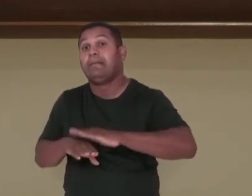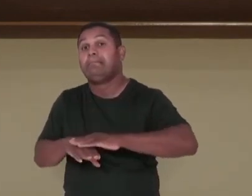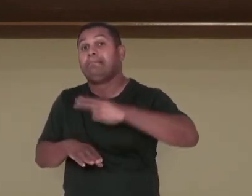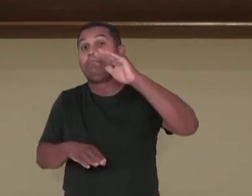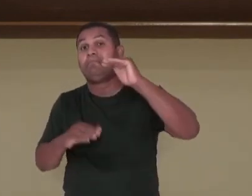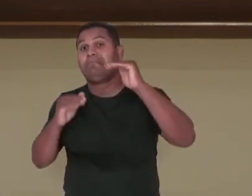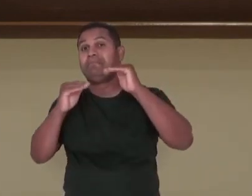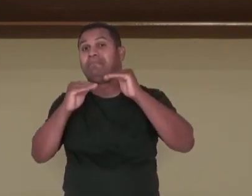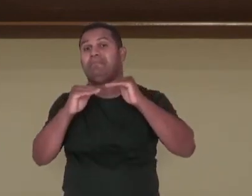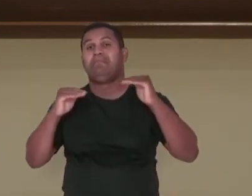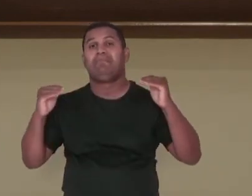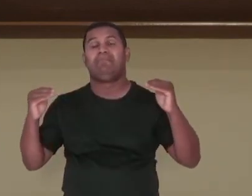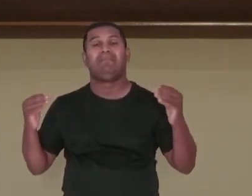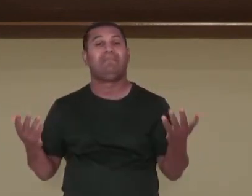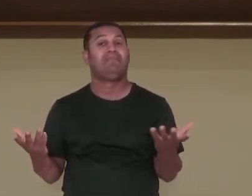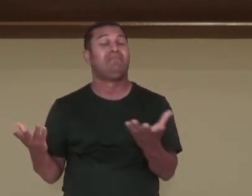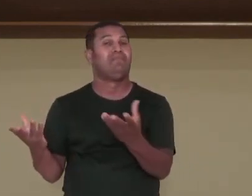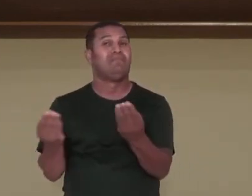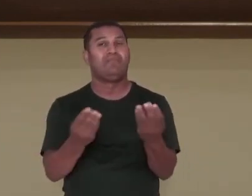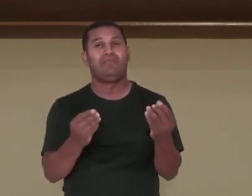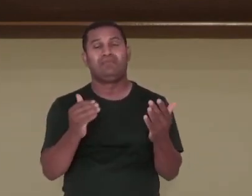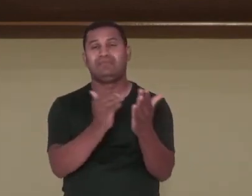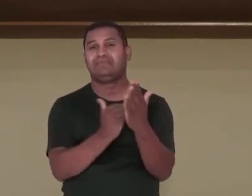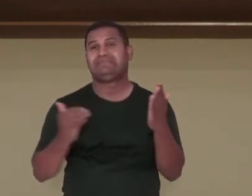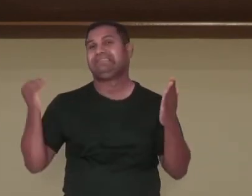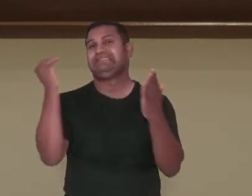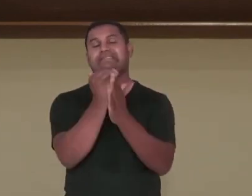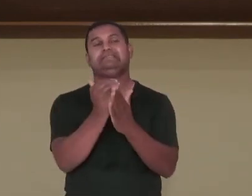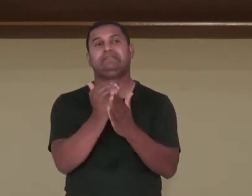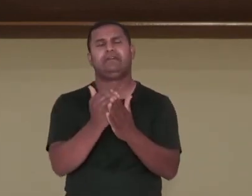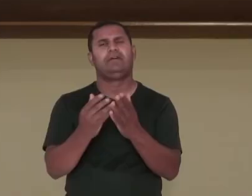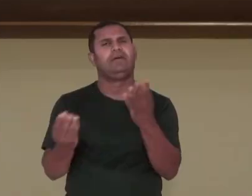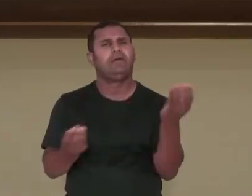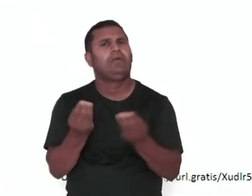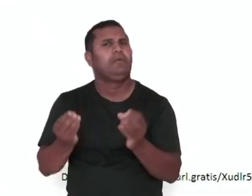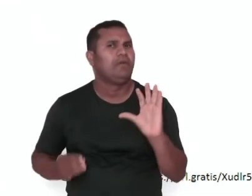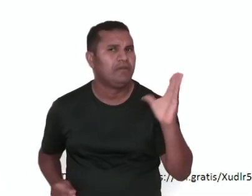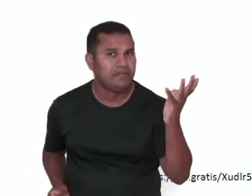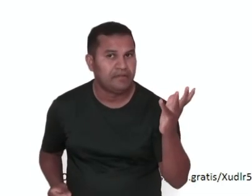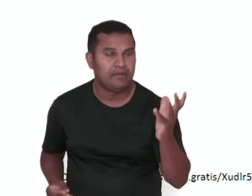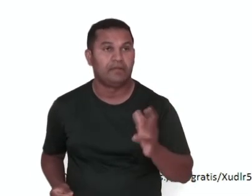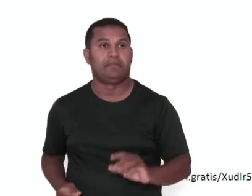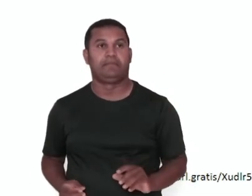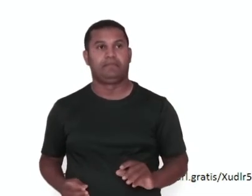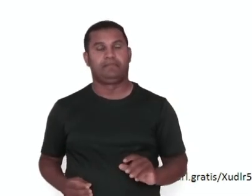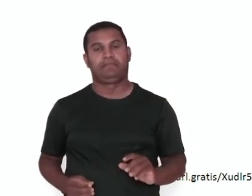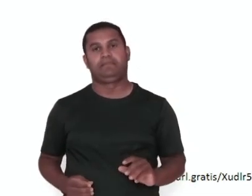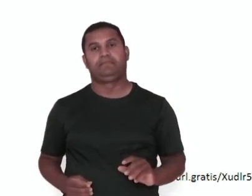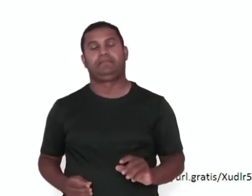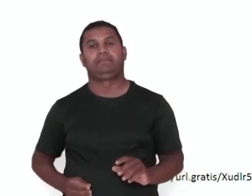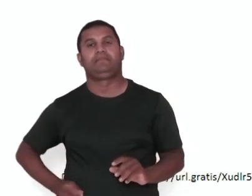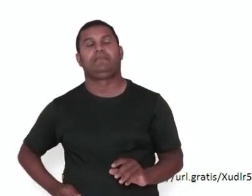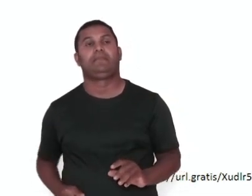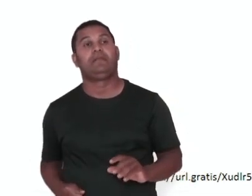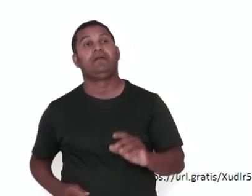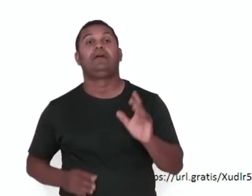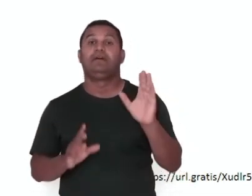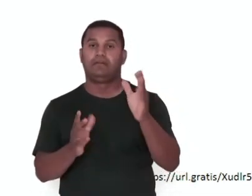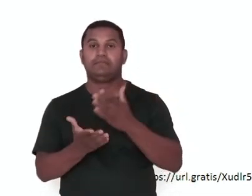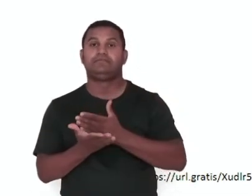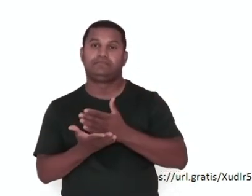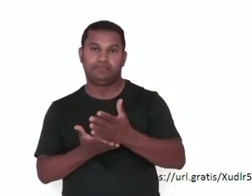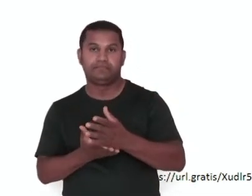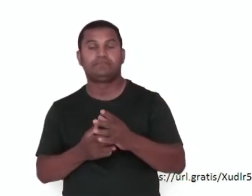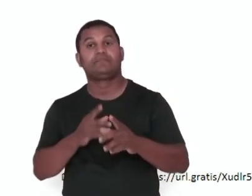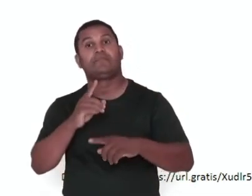1917. Como decorreu essa greve? Bom, a gente vai ver que ela se inicia com uma paralisação de algumas fábricas, logo essa